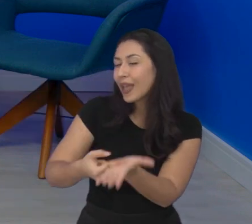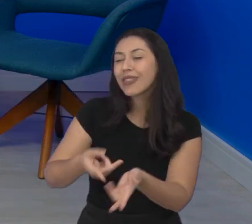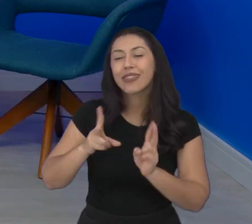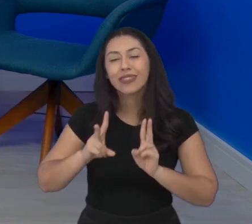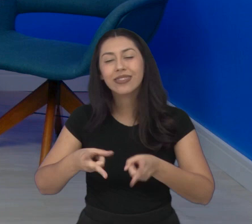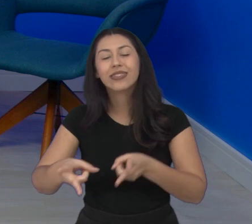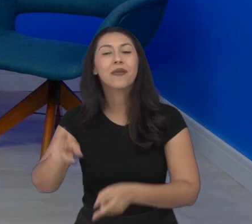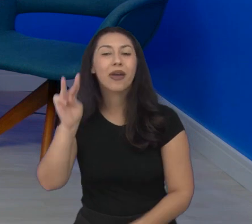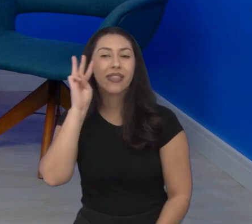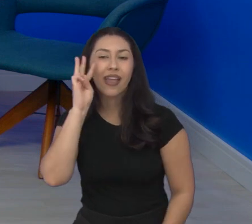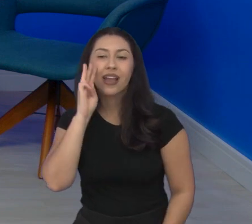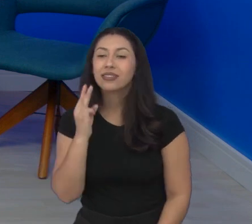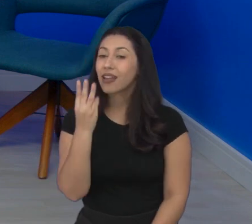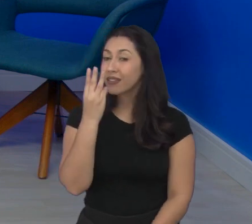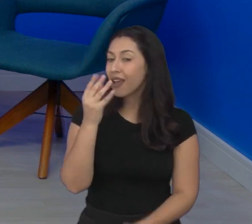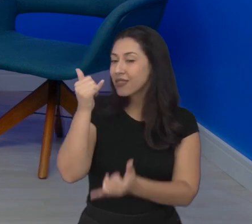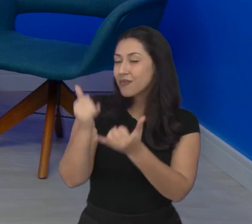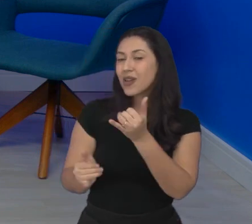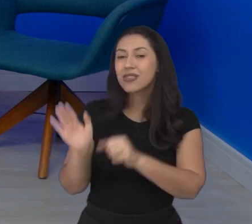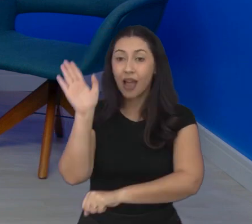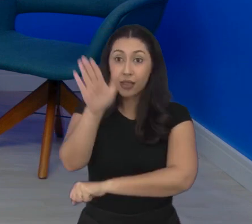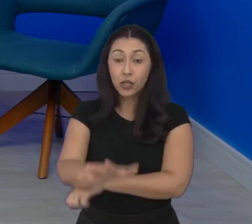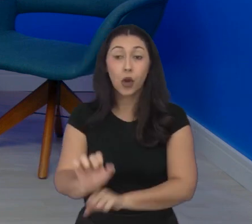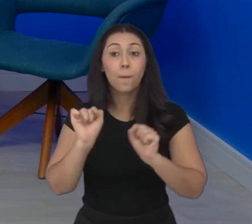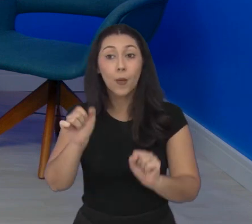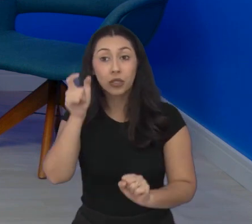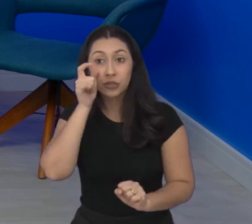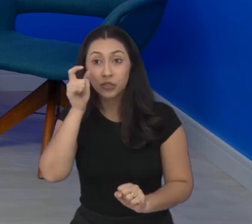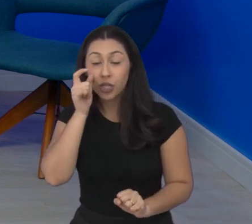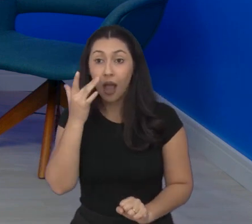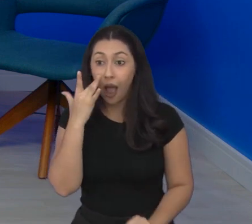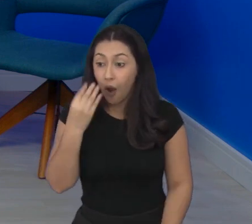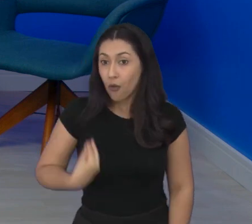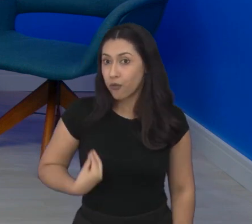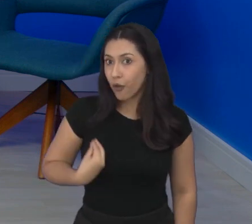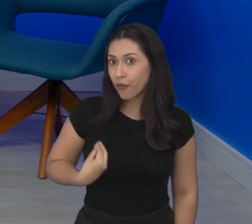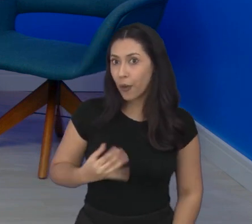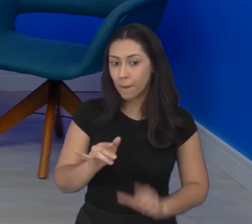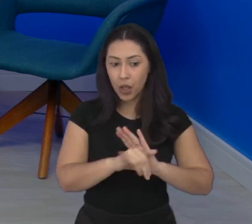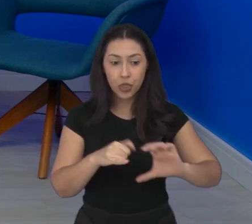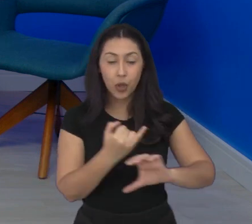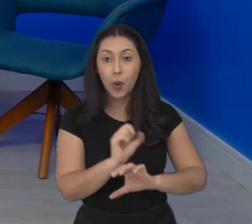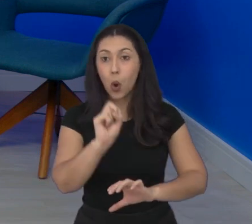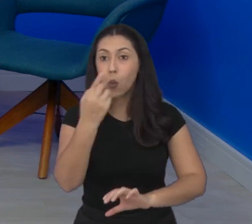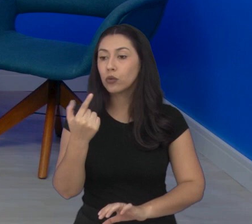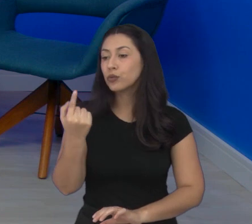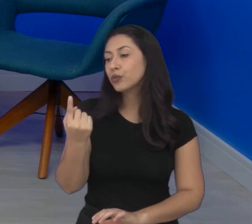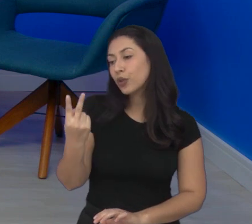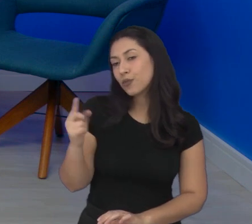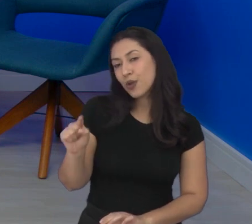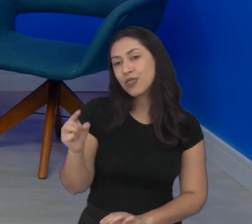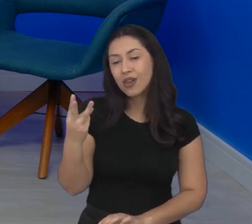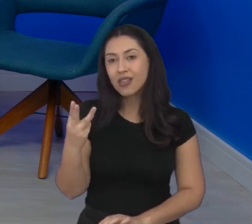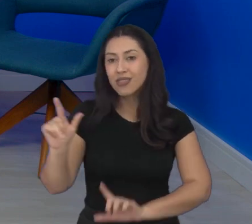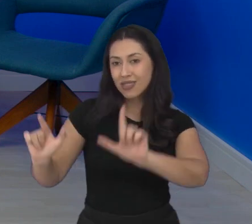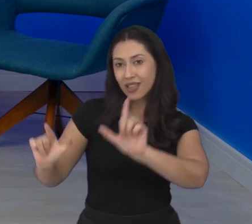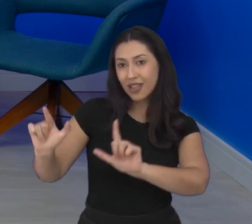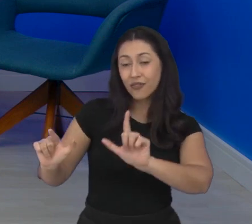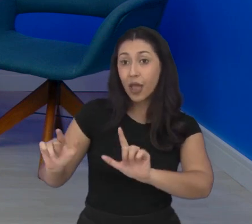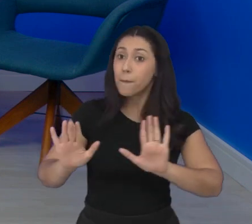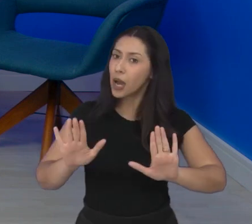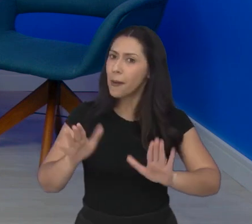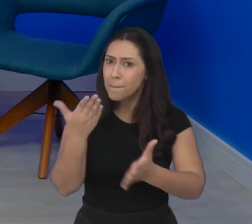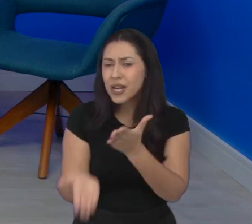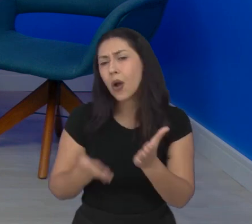tem um encontro marcado aqui toda terça-feira às 3h30 da tarde. Você pode acompanhar ao vivo pelo YouTube ou no canal 12.3 da sua